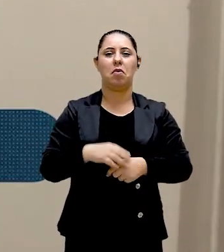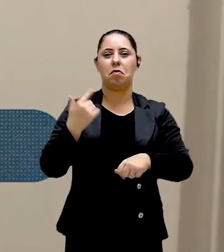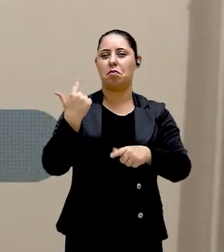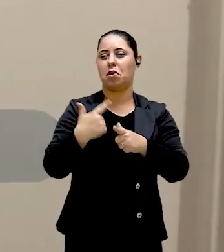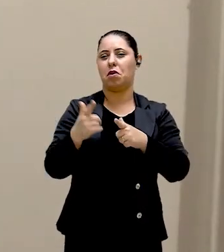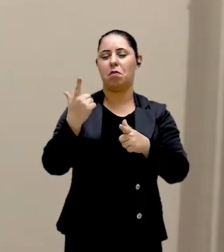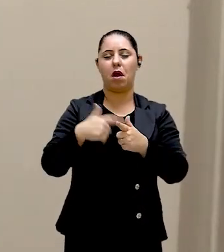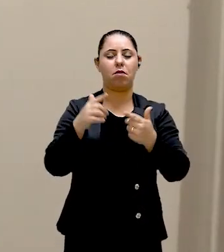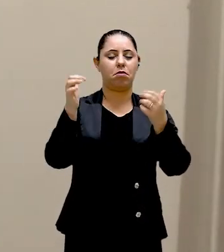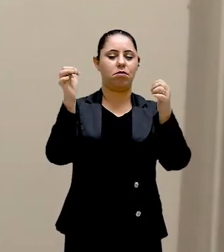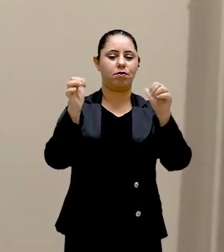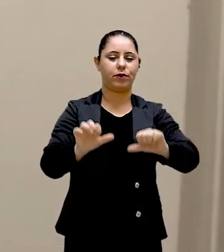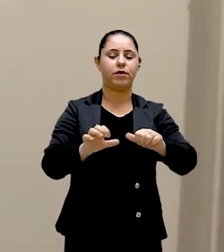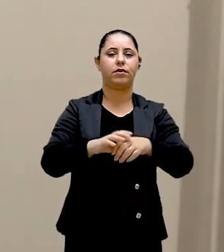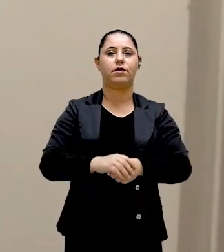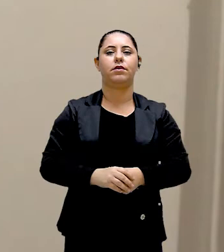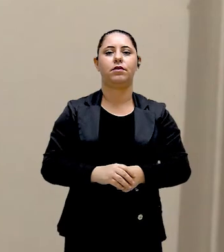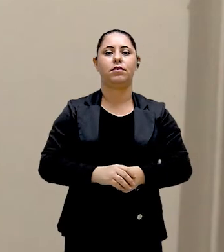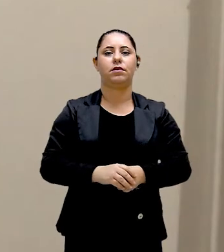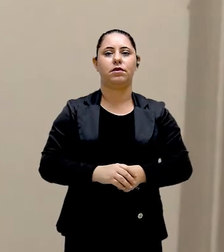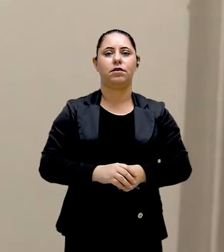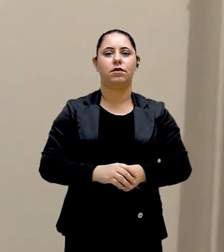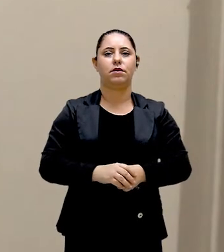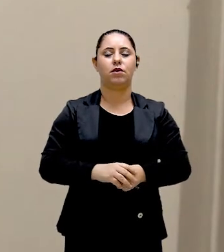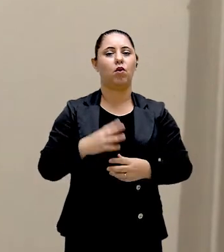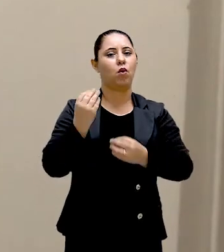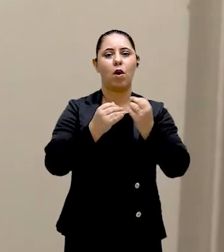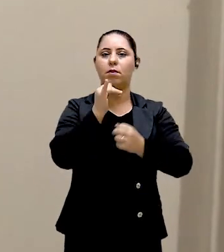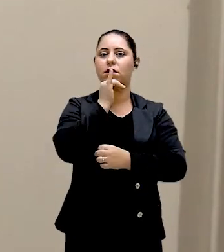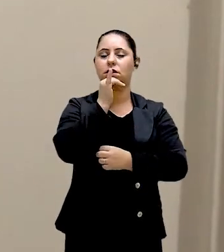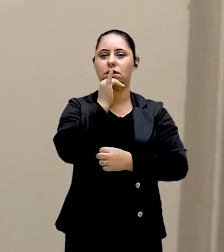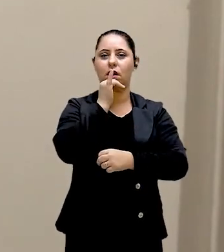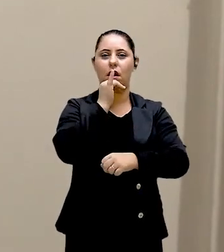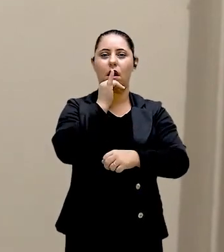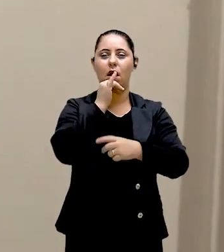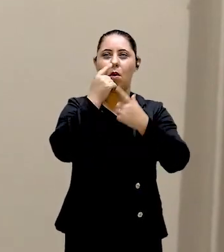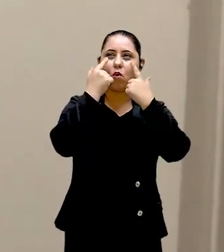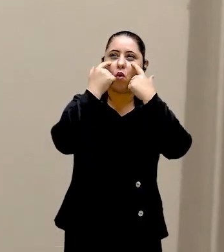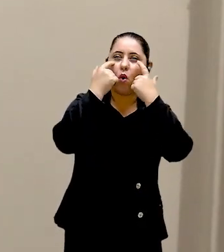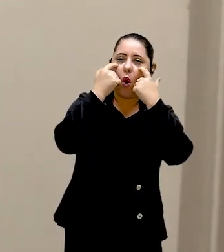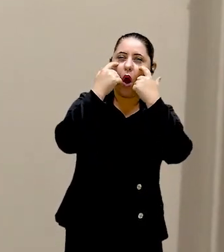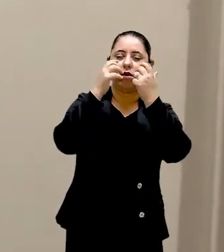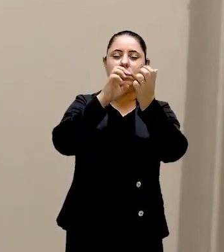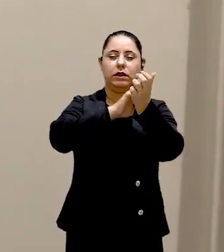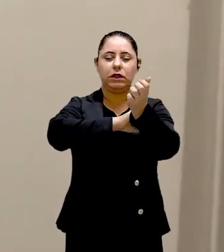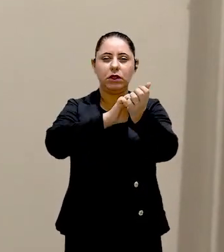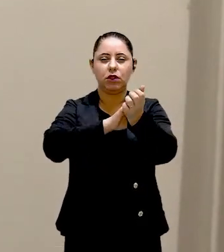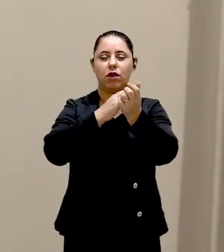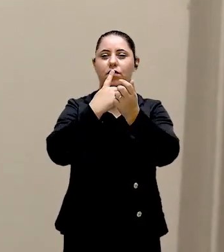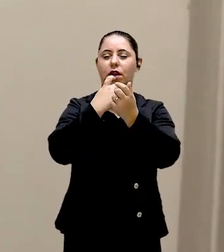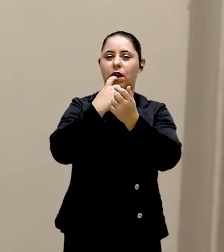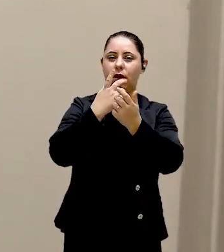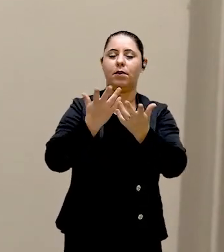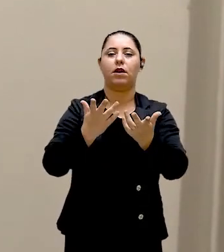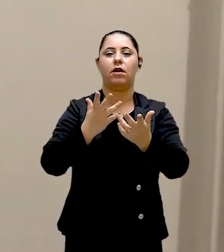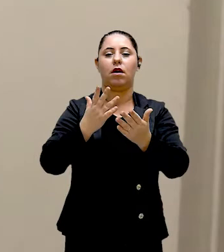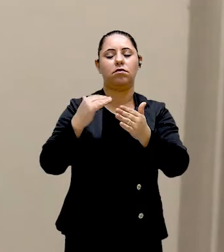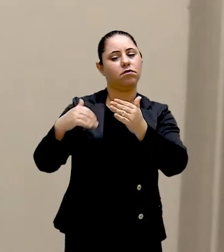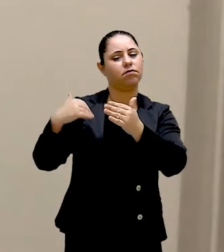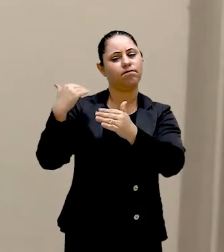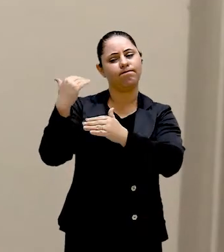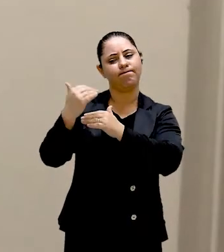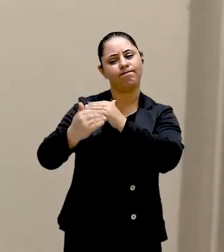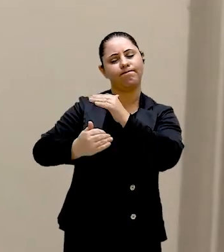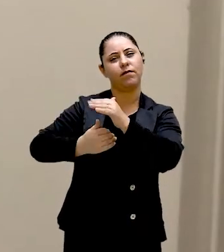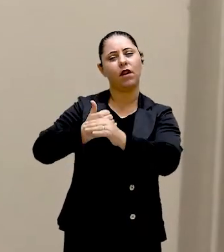né, como por exemplo uma irritação nos olhos, mas com o tempo, né, na década de 90